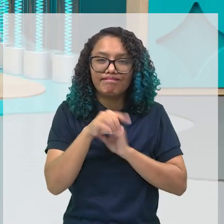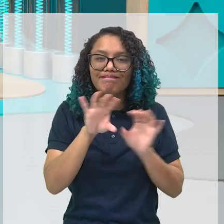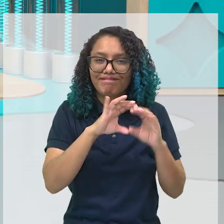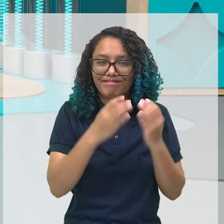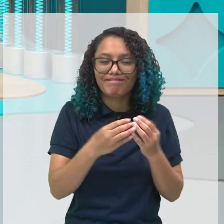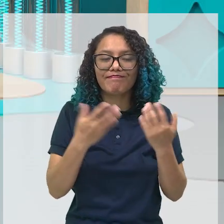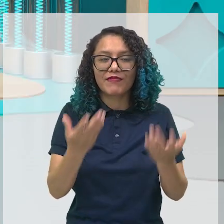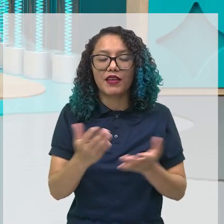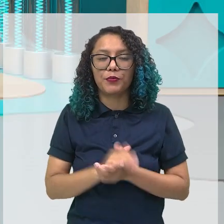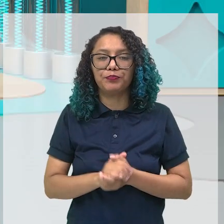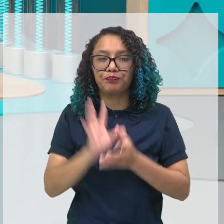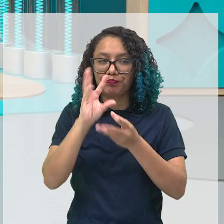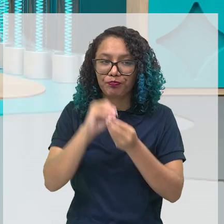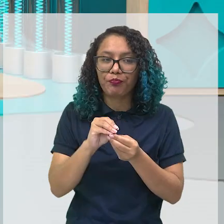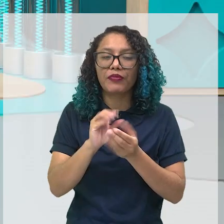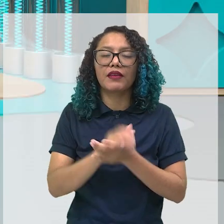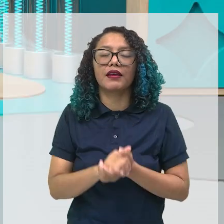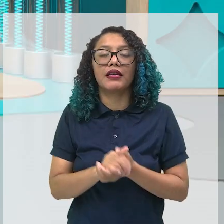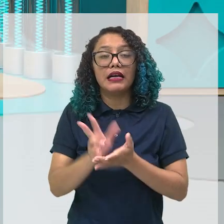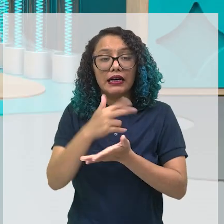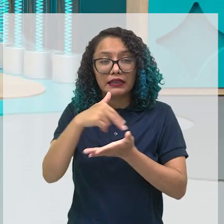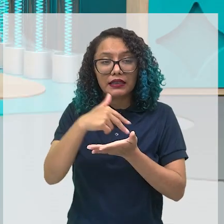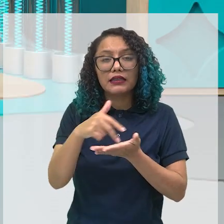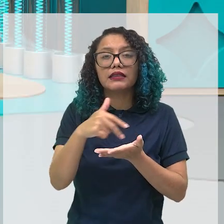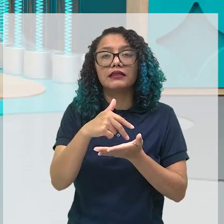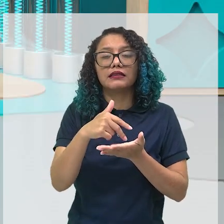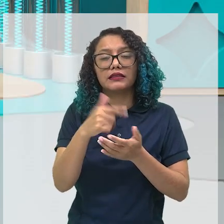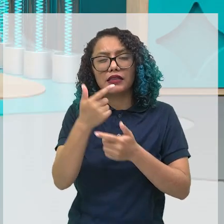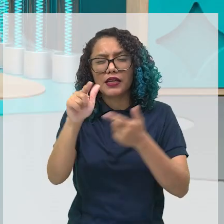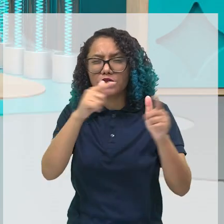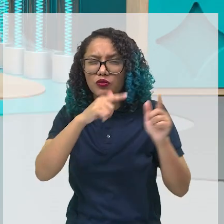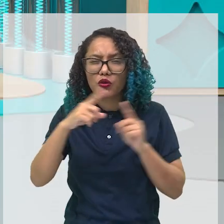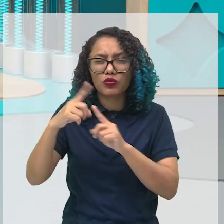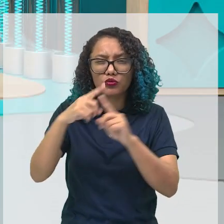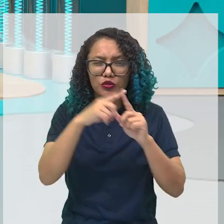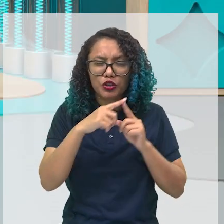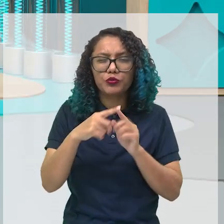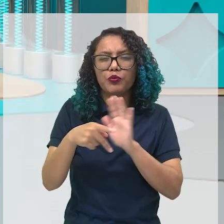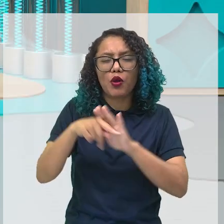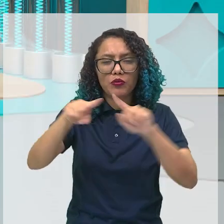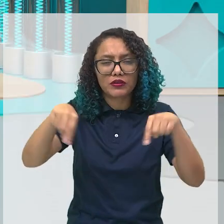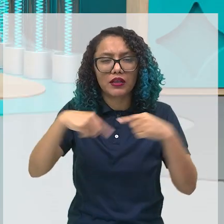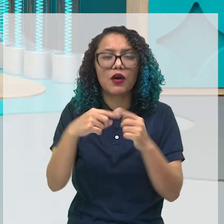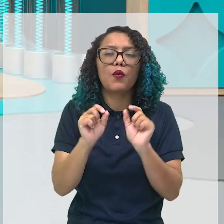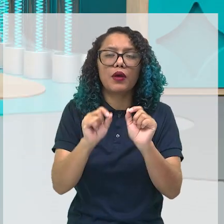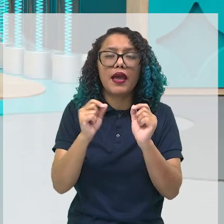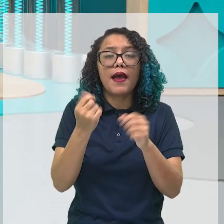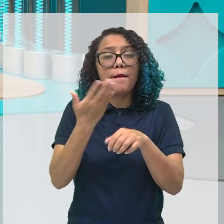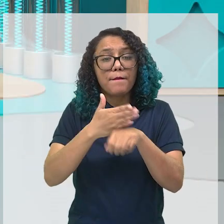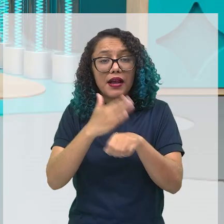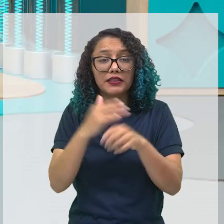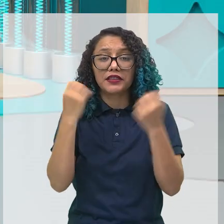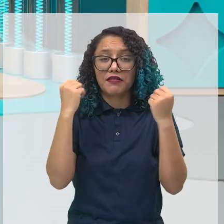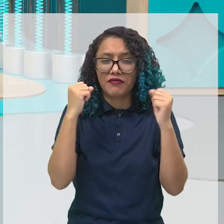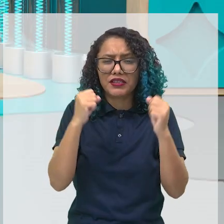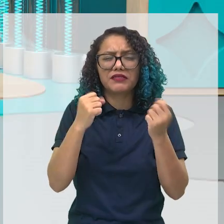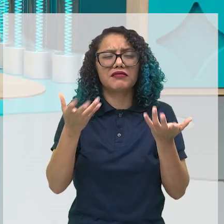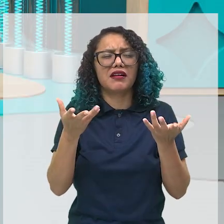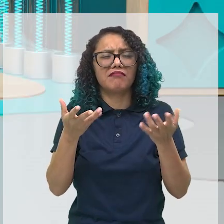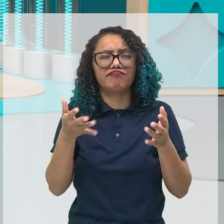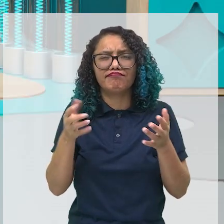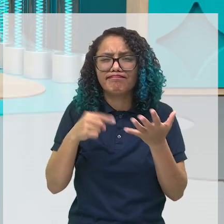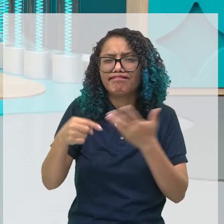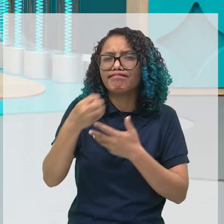a salsa e as danças de salão, de modo geral, são uma atividade física que promovem inúmeros benefícios para o